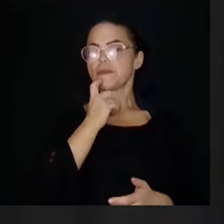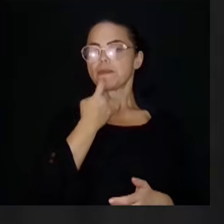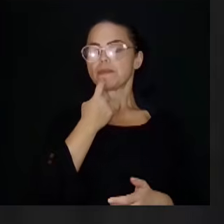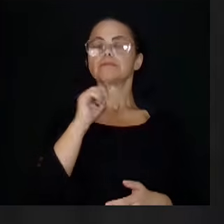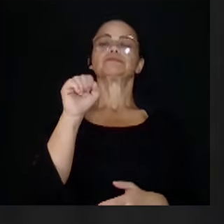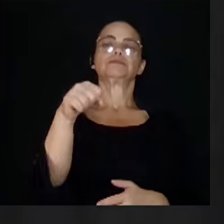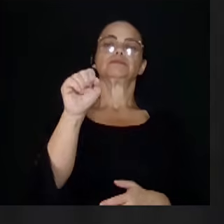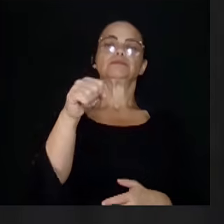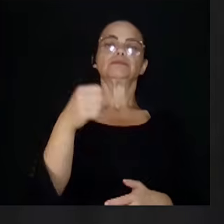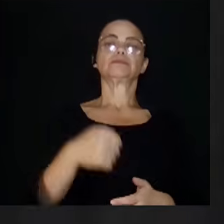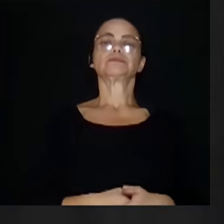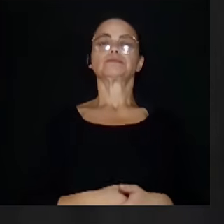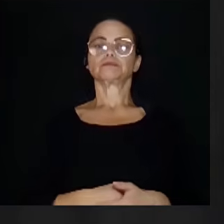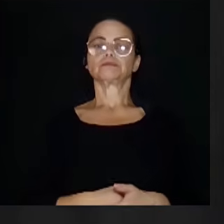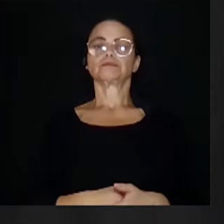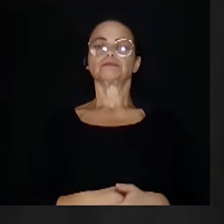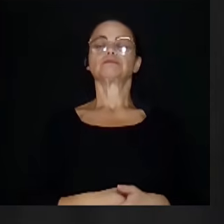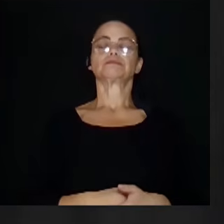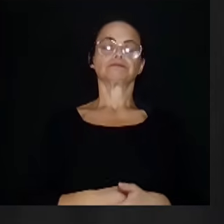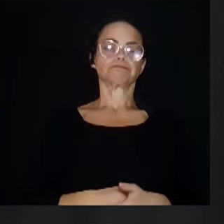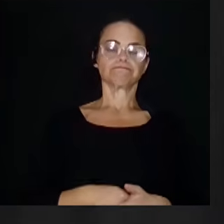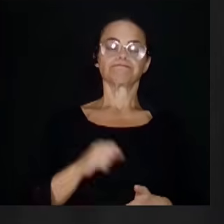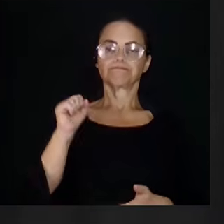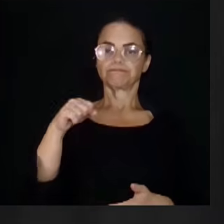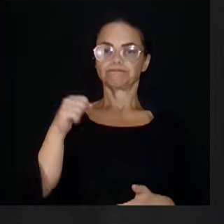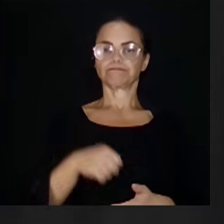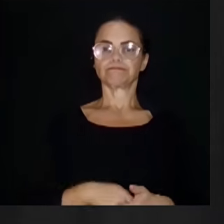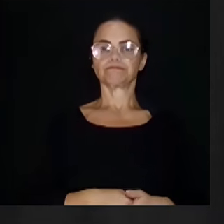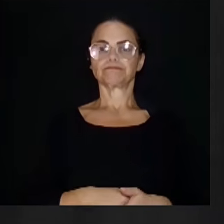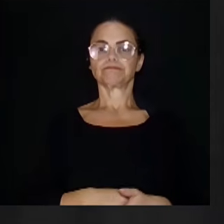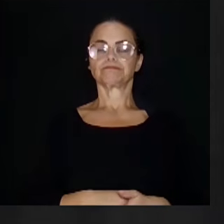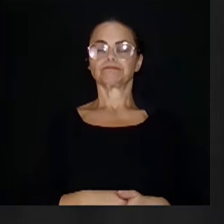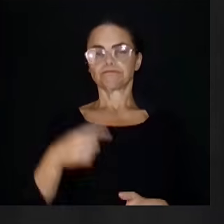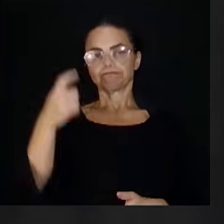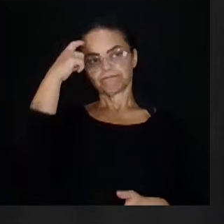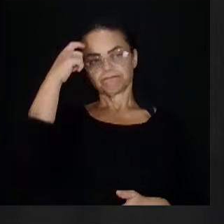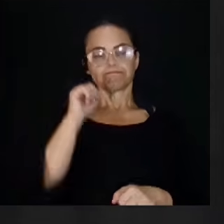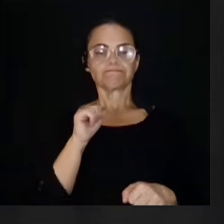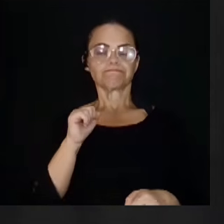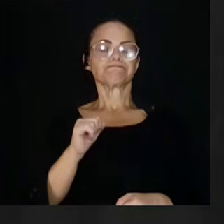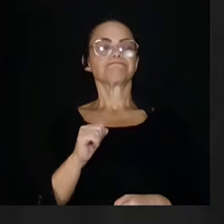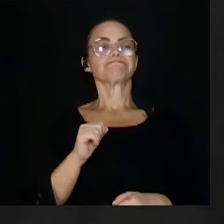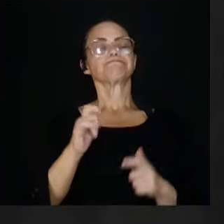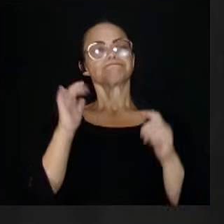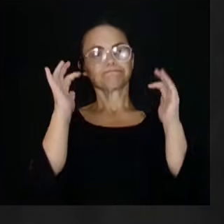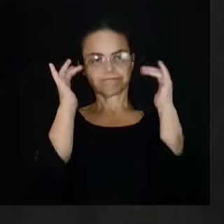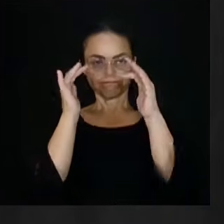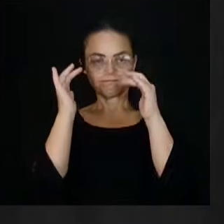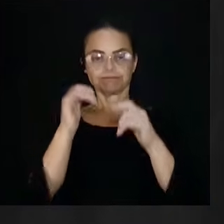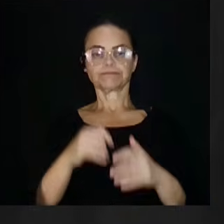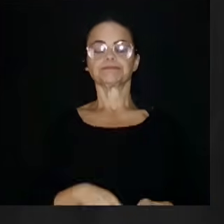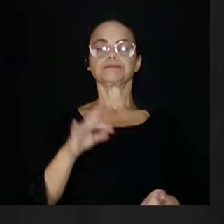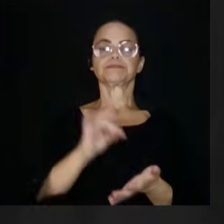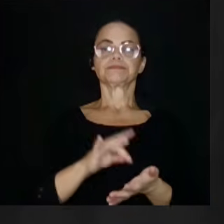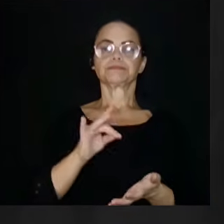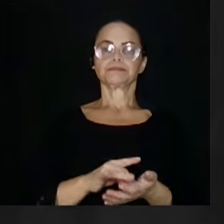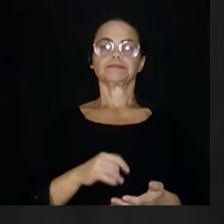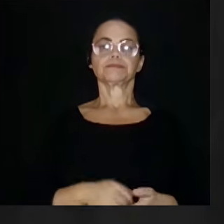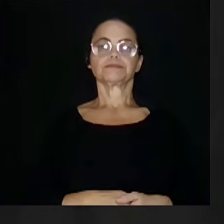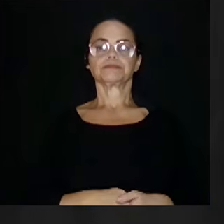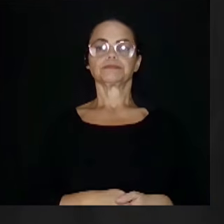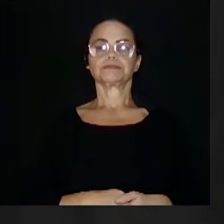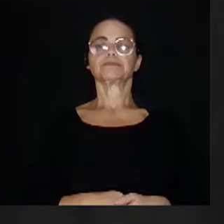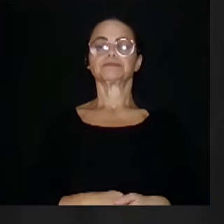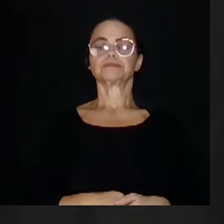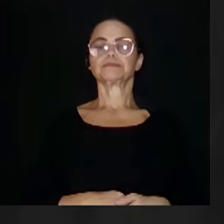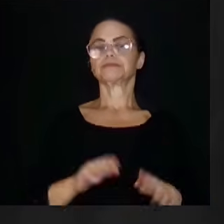funciona muita coisa. E aí quando você para pensar, né, funciona muita coisa, né? Mas